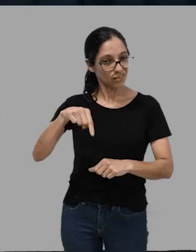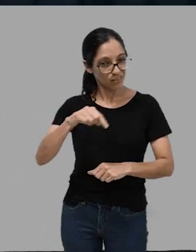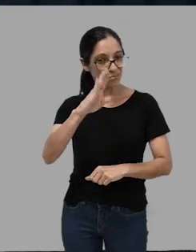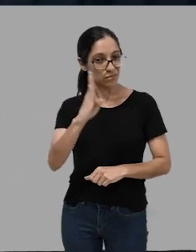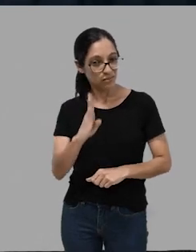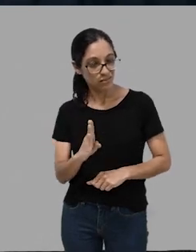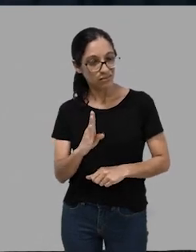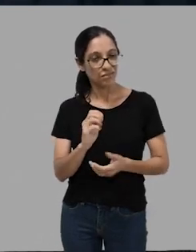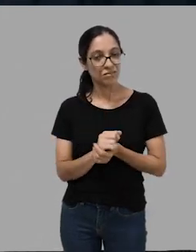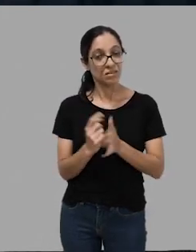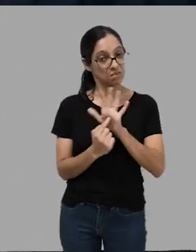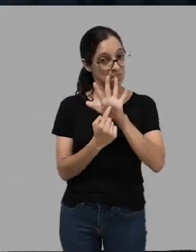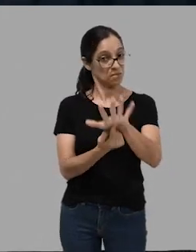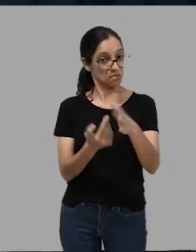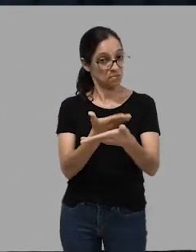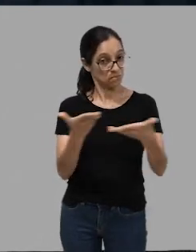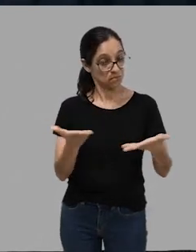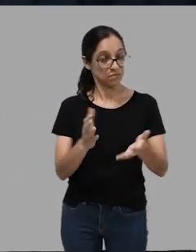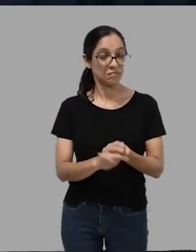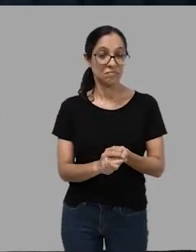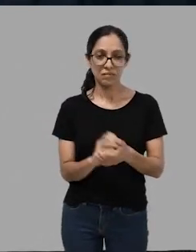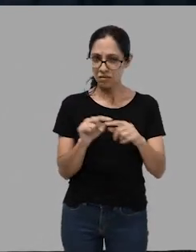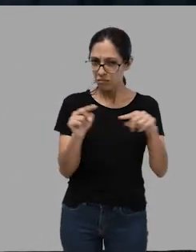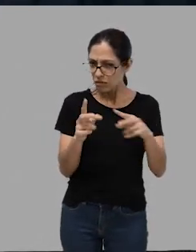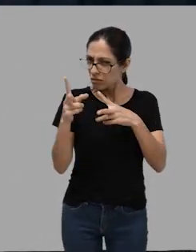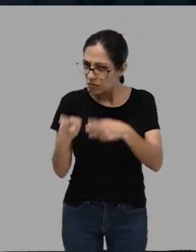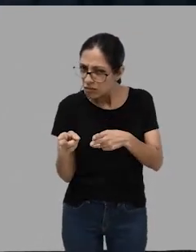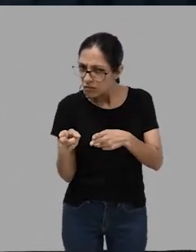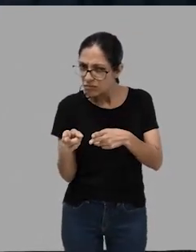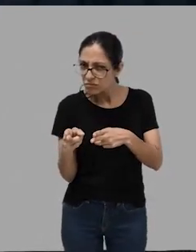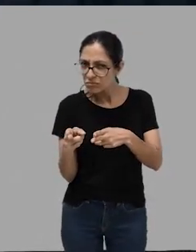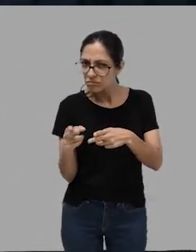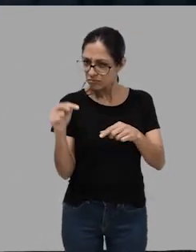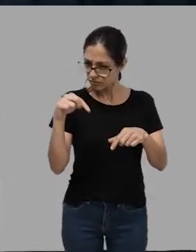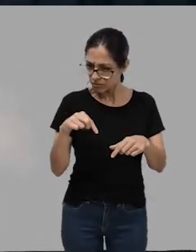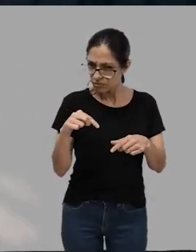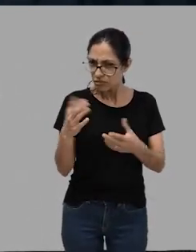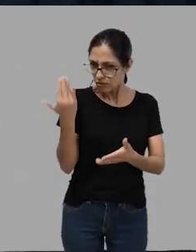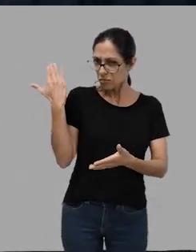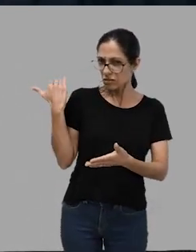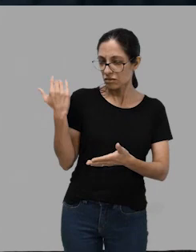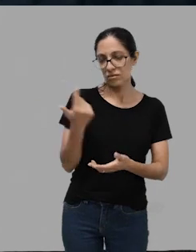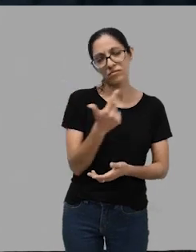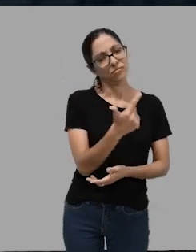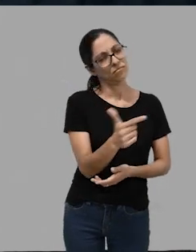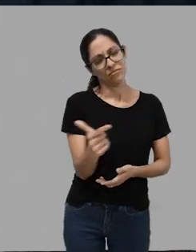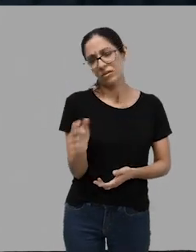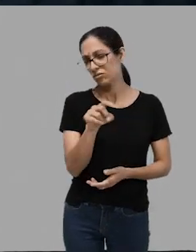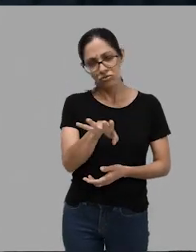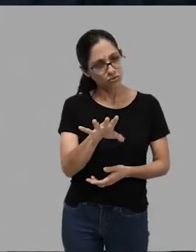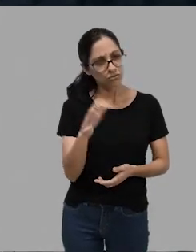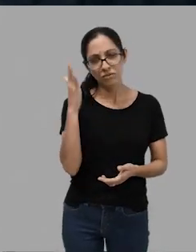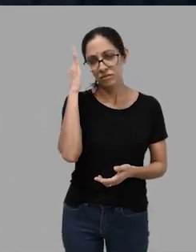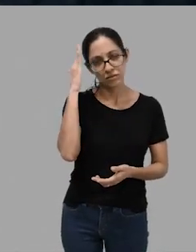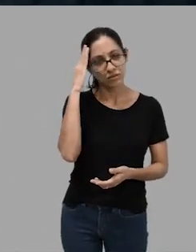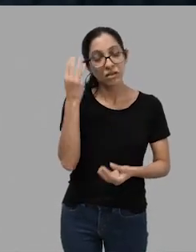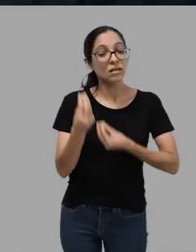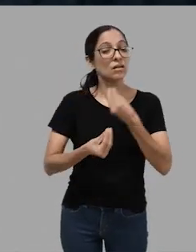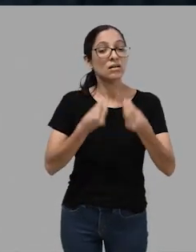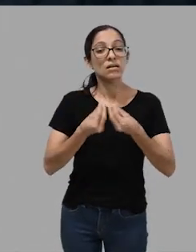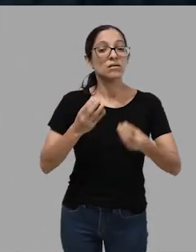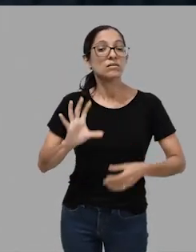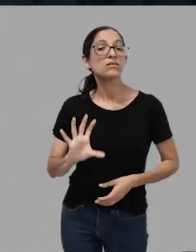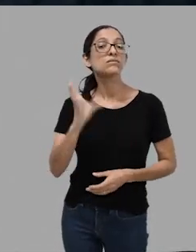e apresenta mas era assim cacau não gente a TV é só para você entender como é que